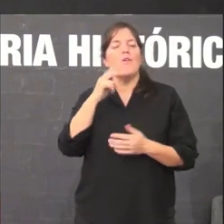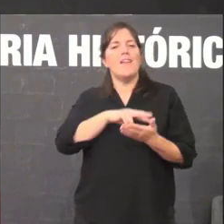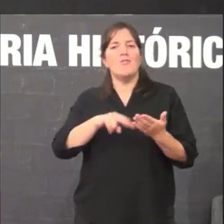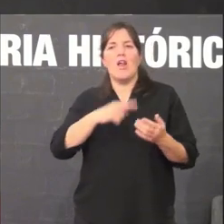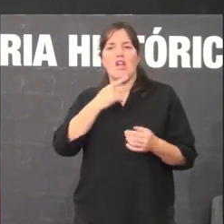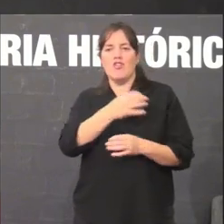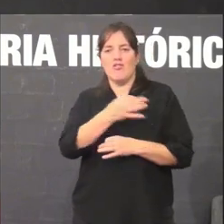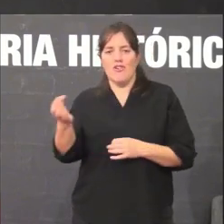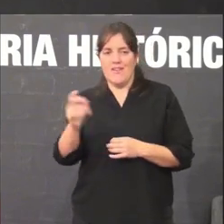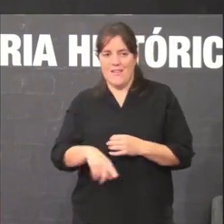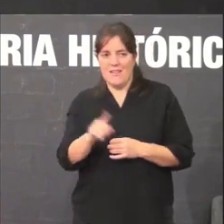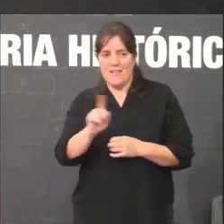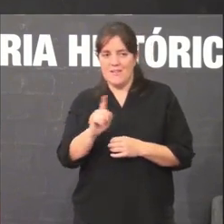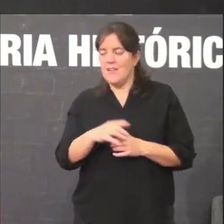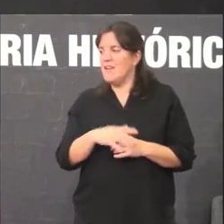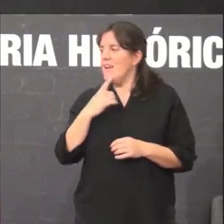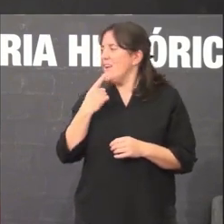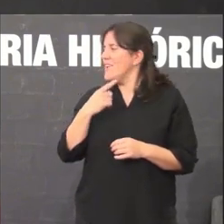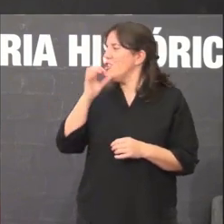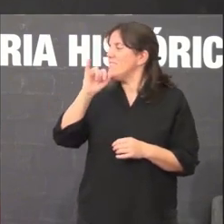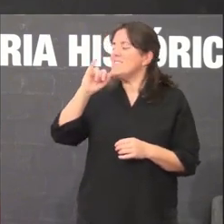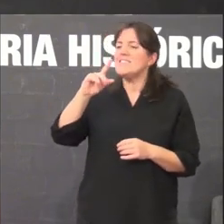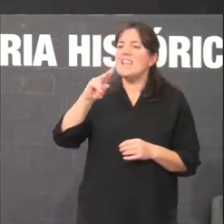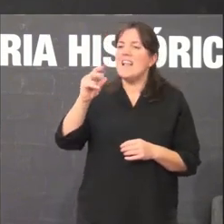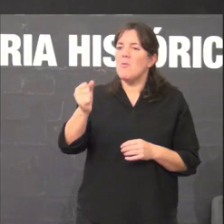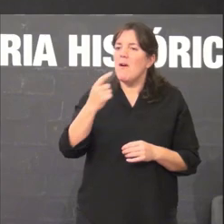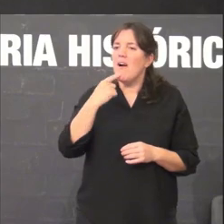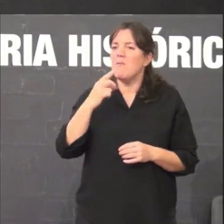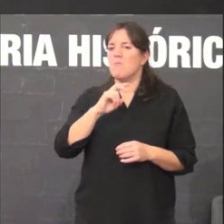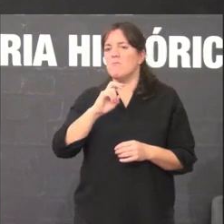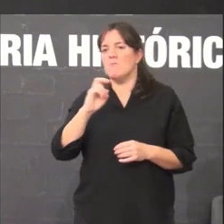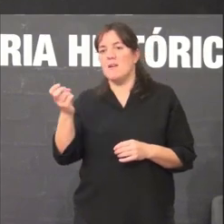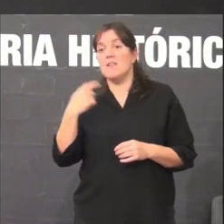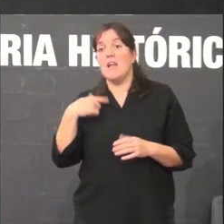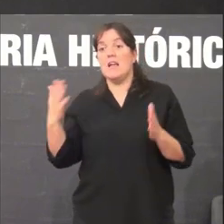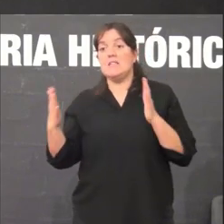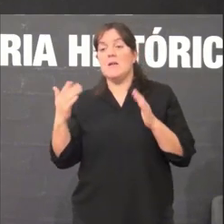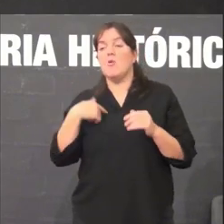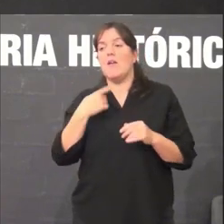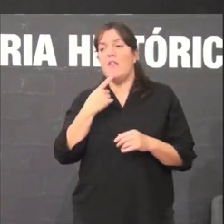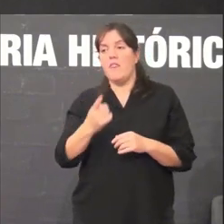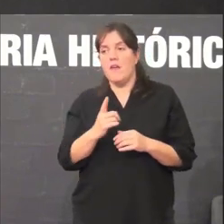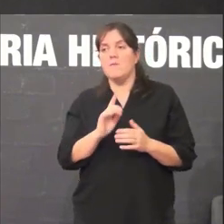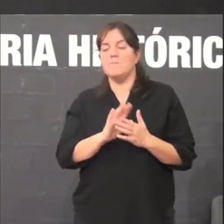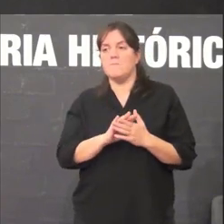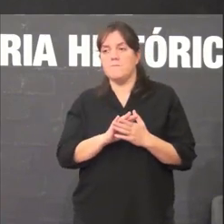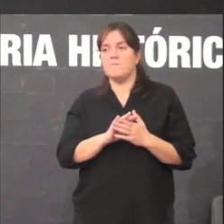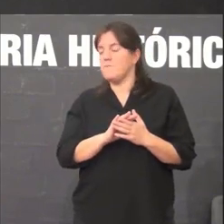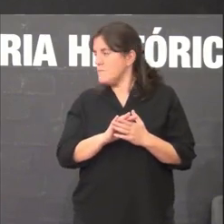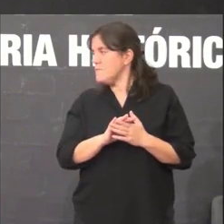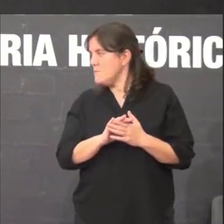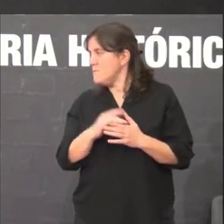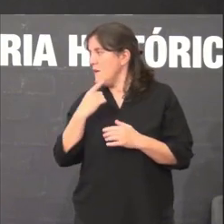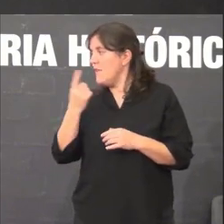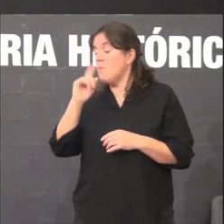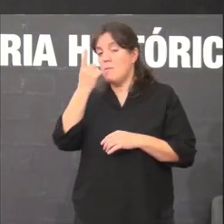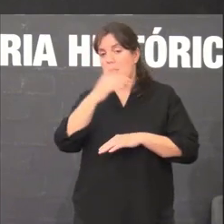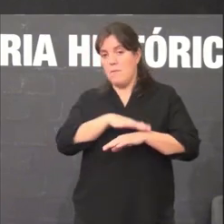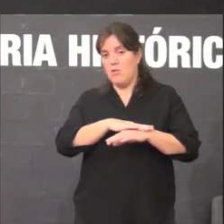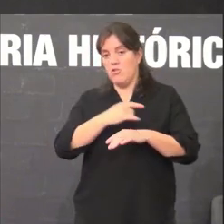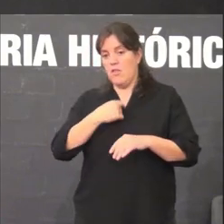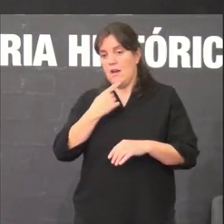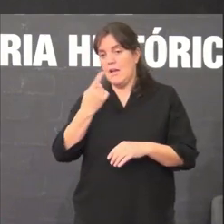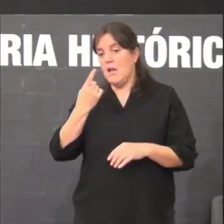Cavaco e Silva, e eu vou citar, na época ele diz, Cavaco Silva que era o primeiro-ministro, que em